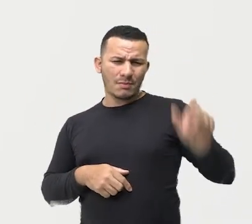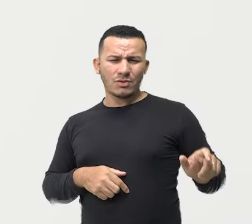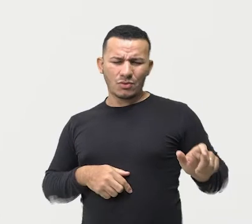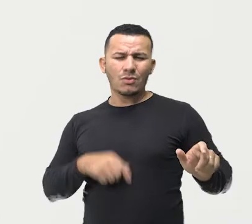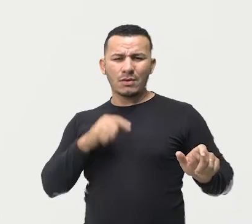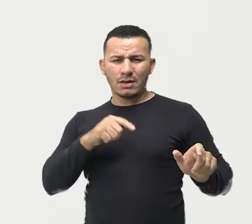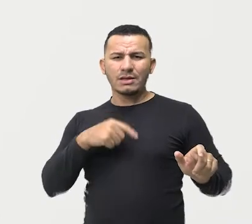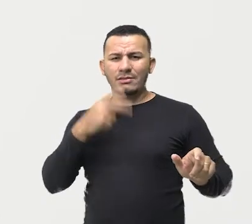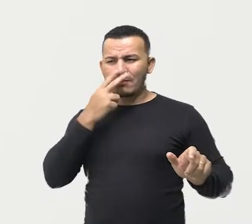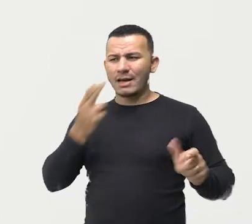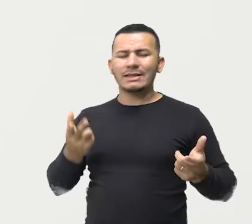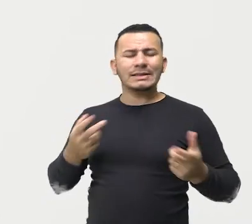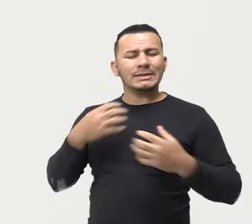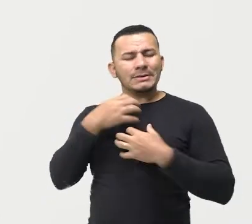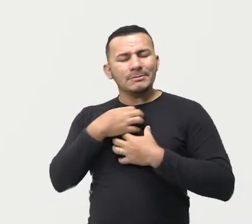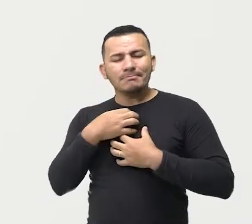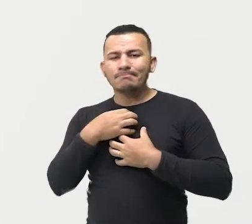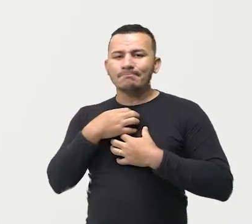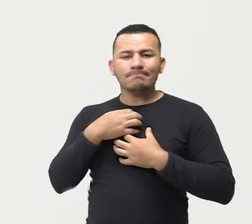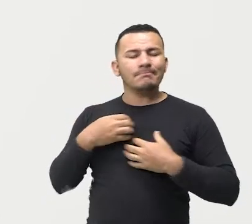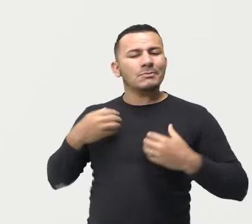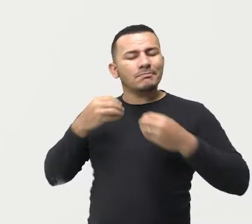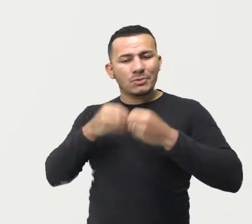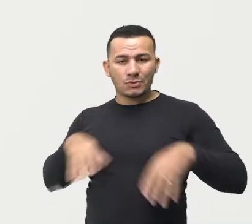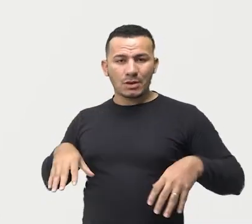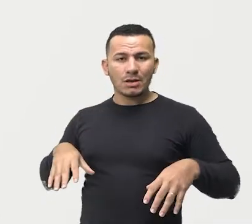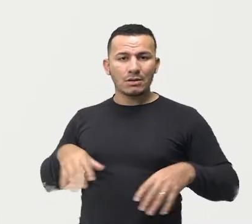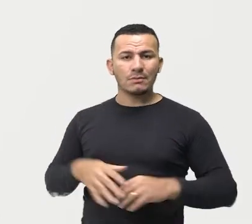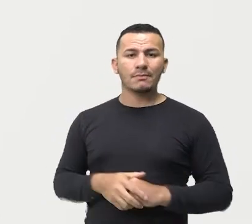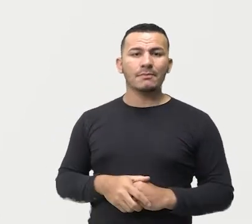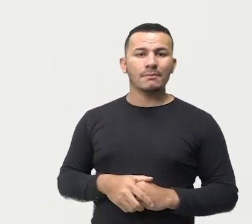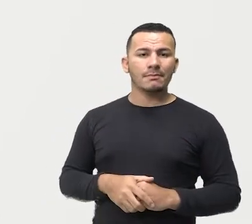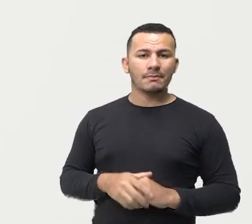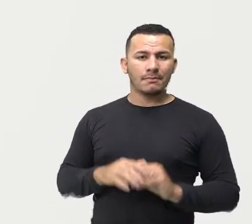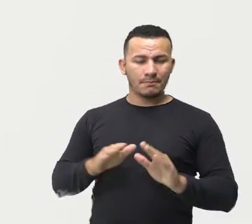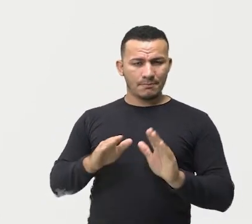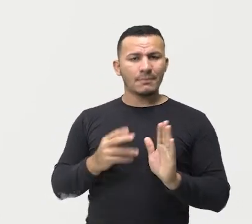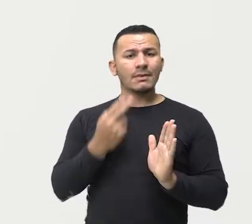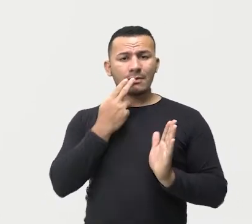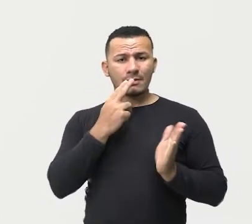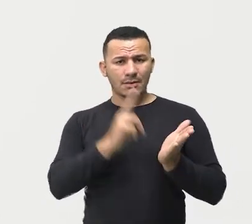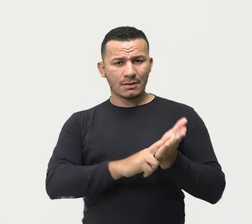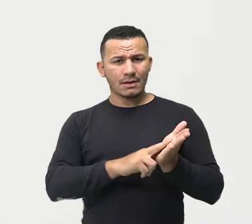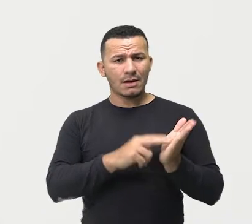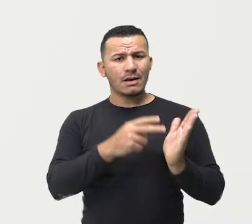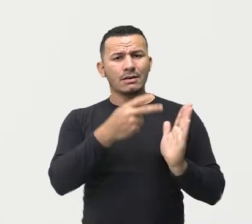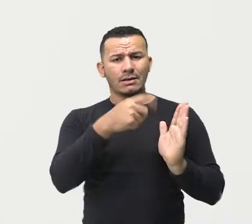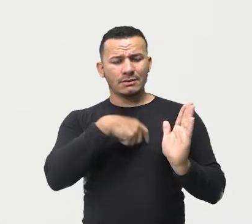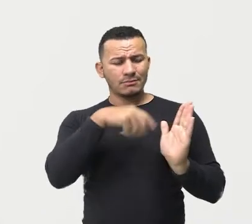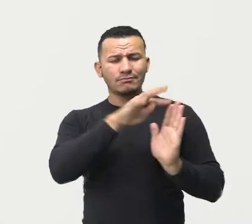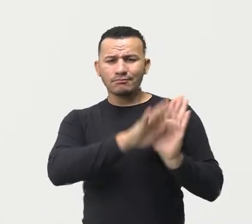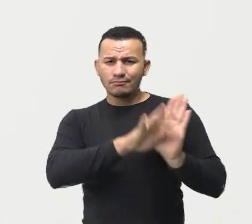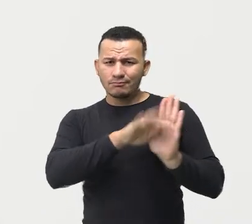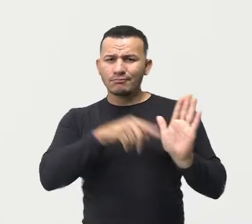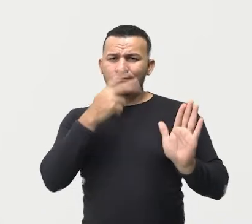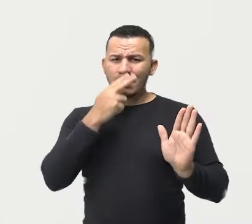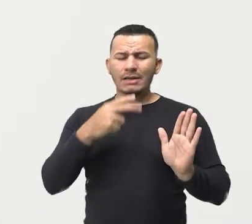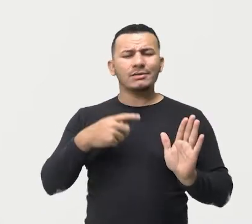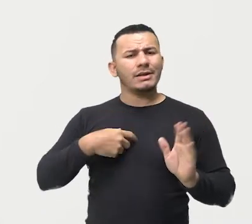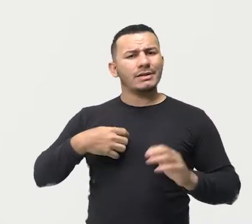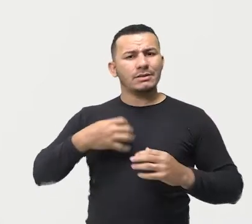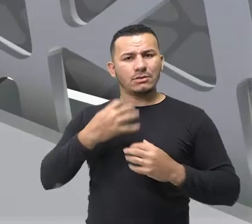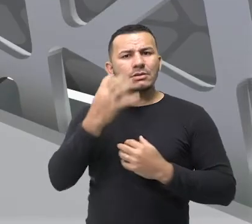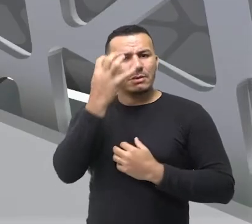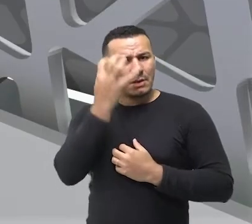considerável Abalo observa em gente que essa carta ela tem um tom muito